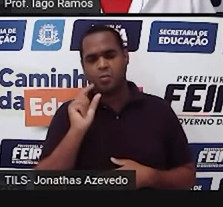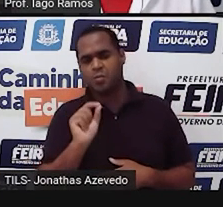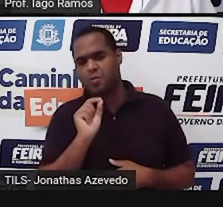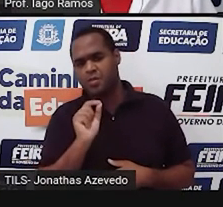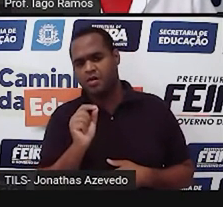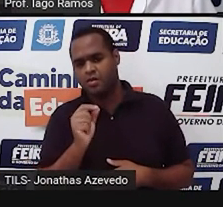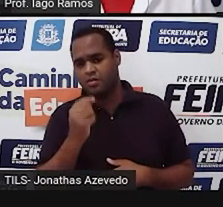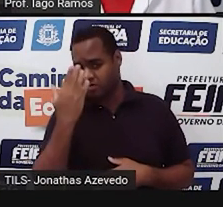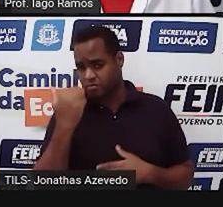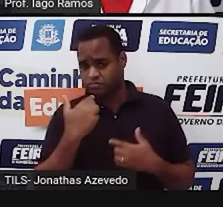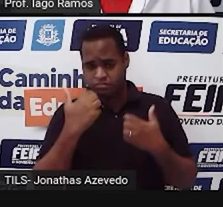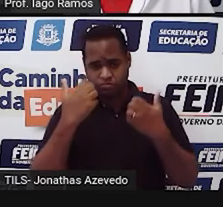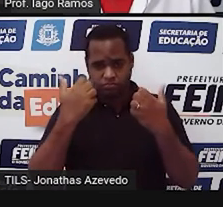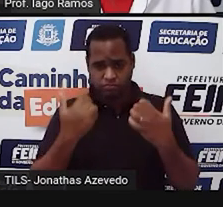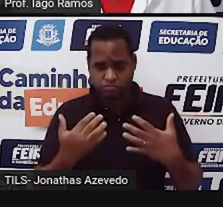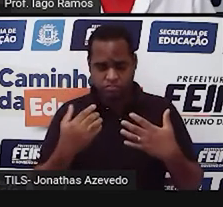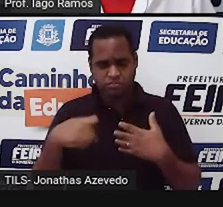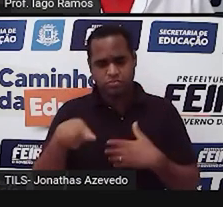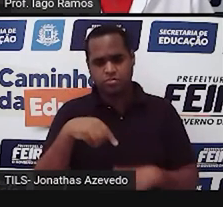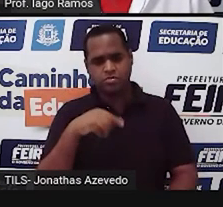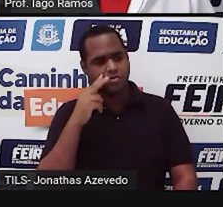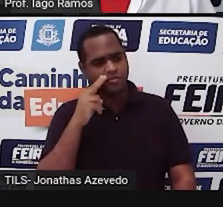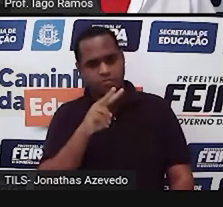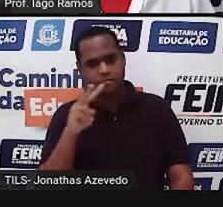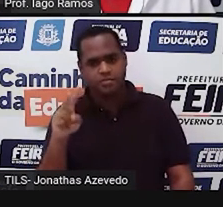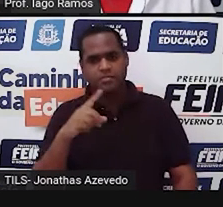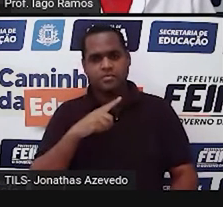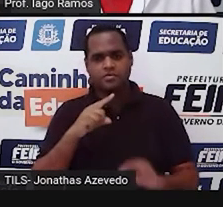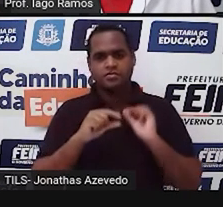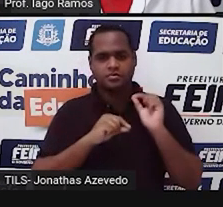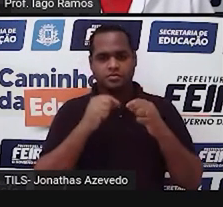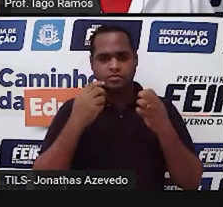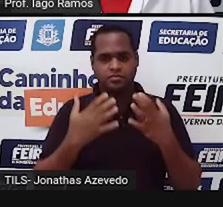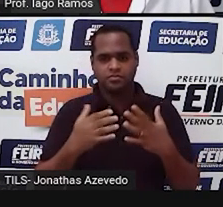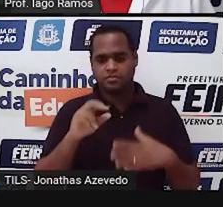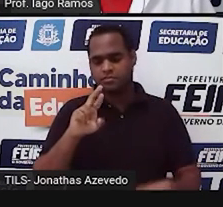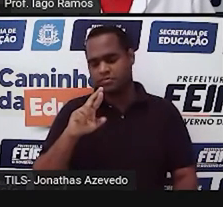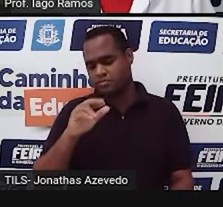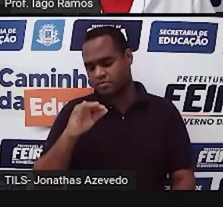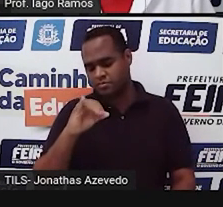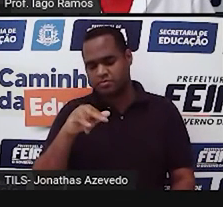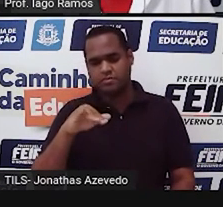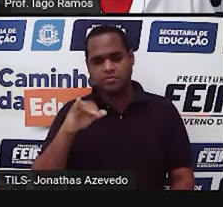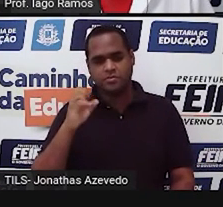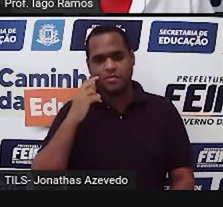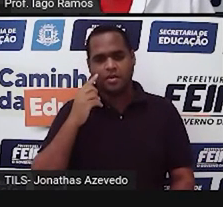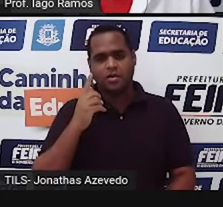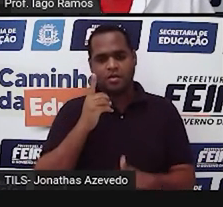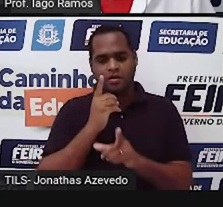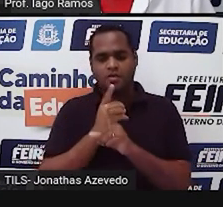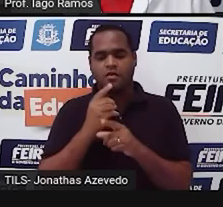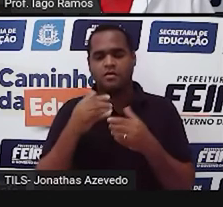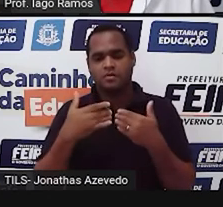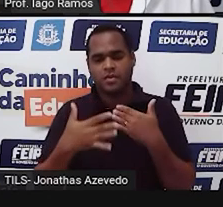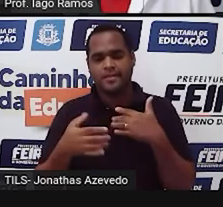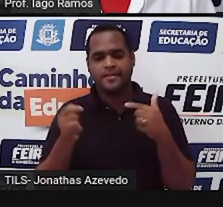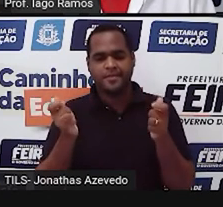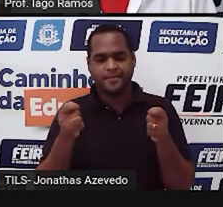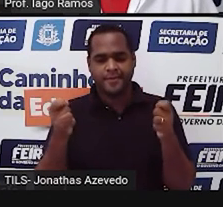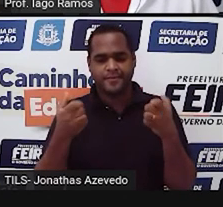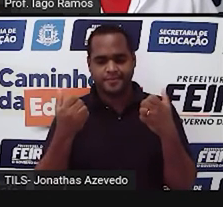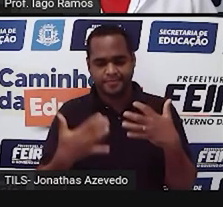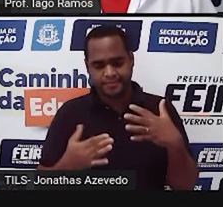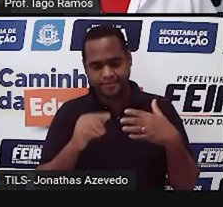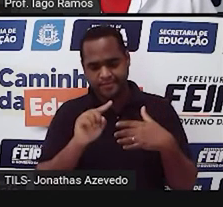ali tá falando né O que a gente já viu que os números racionais são encontrados a partir de frações e que podem ter,